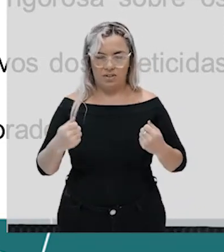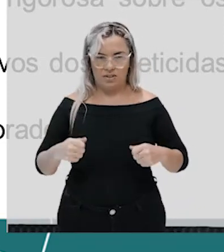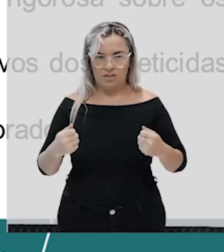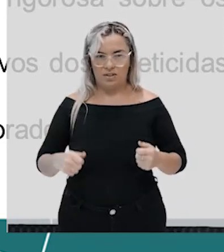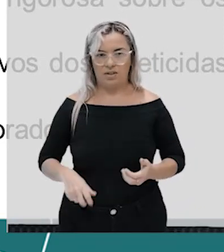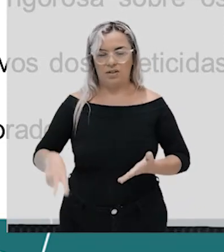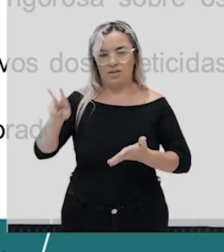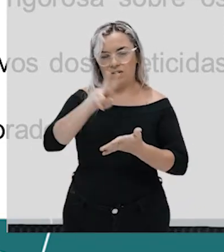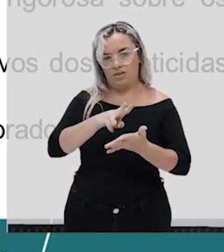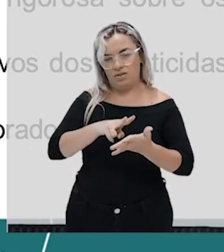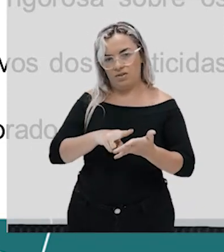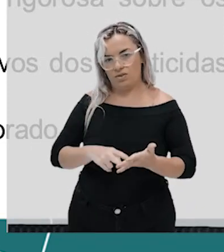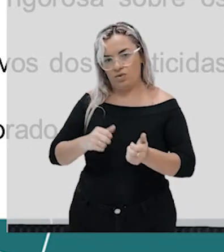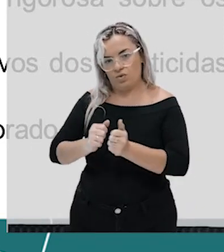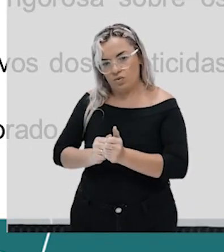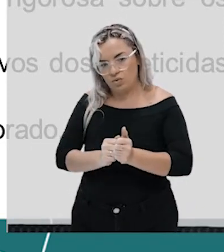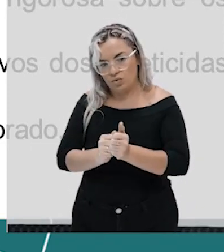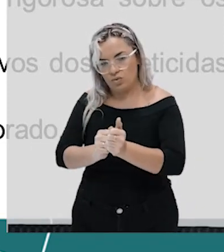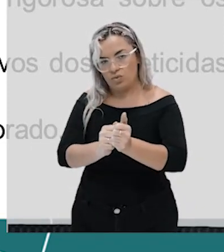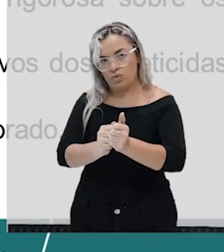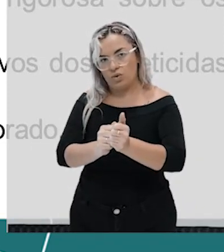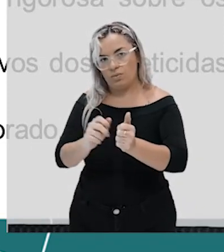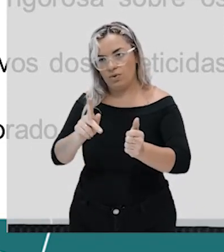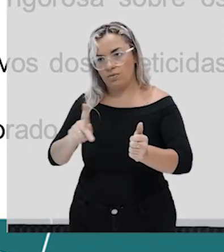acompanhar a leitura comigo.